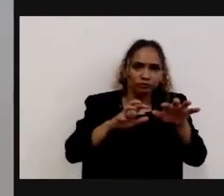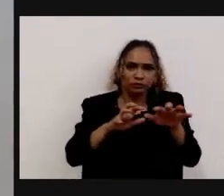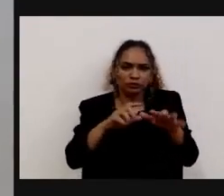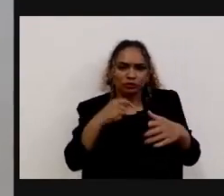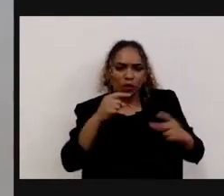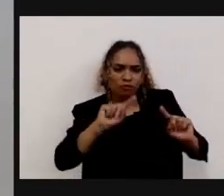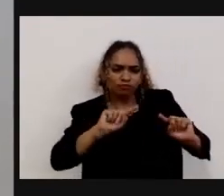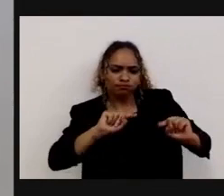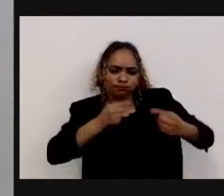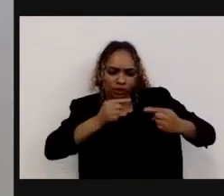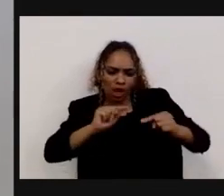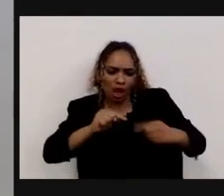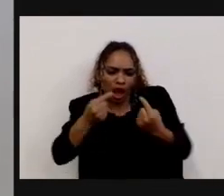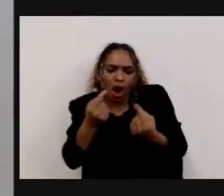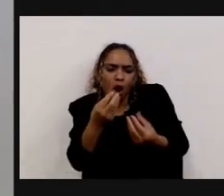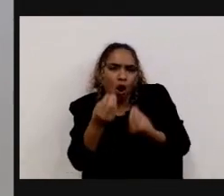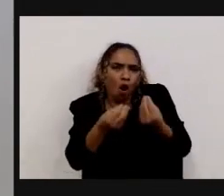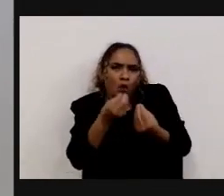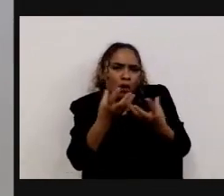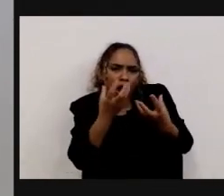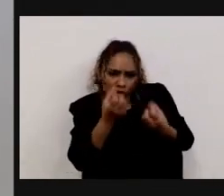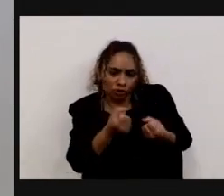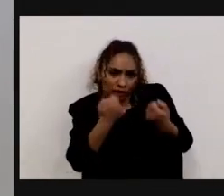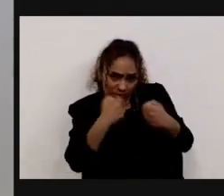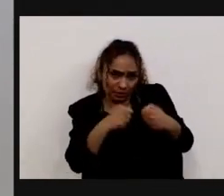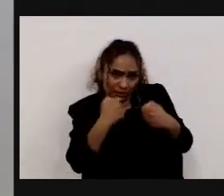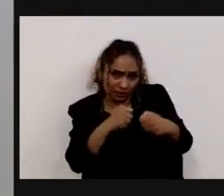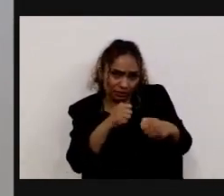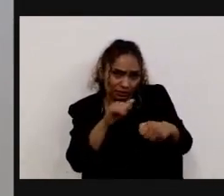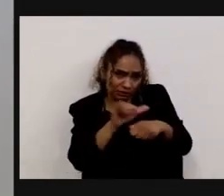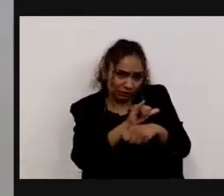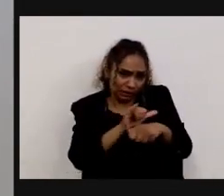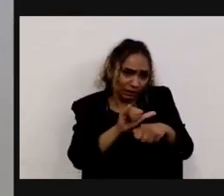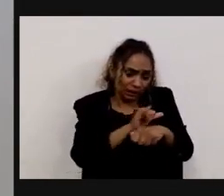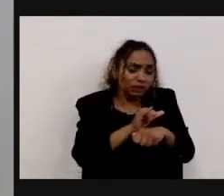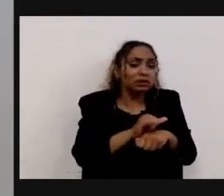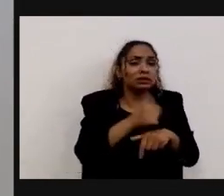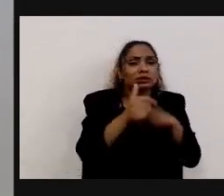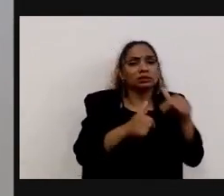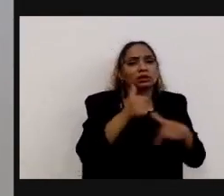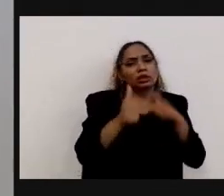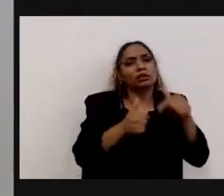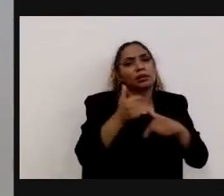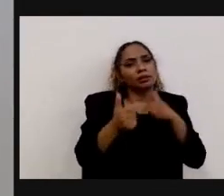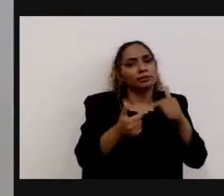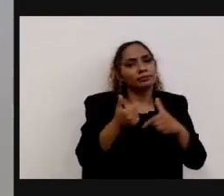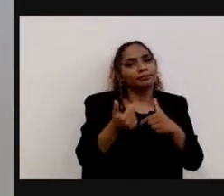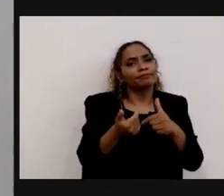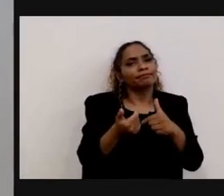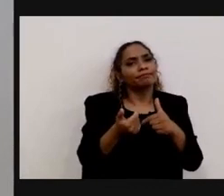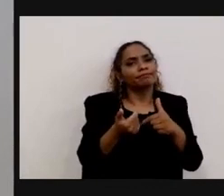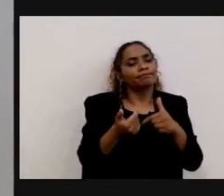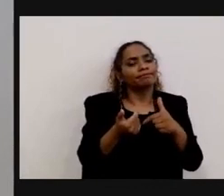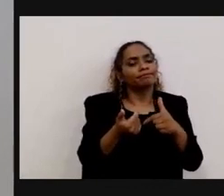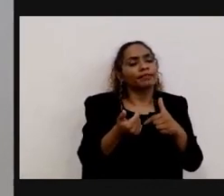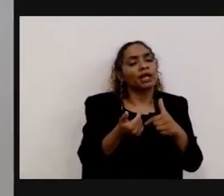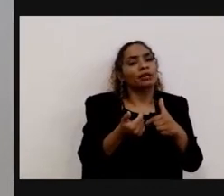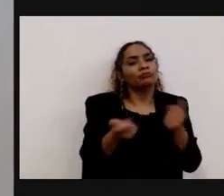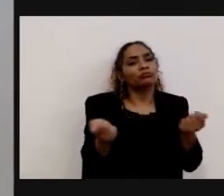que adotar outras métricas de avaliação do nosso trabalho para poder inclusive abilizar